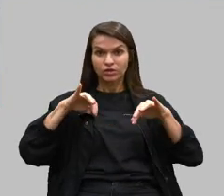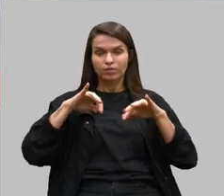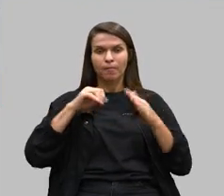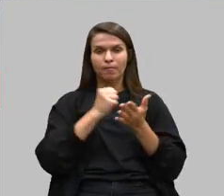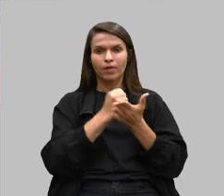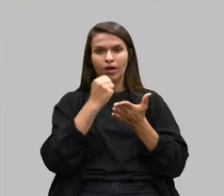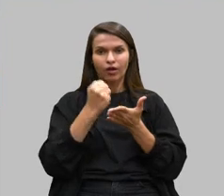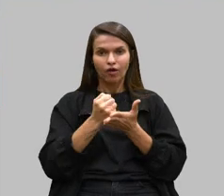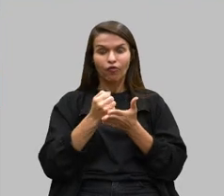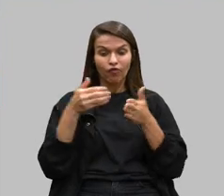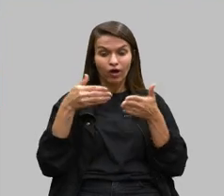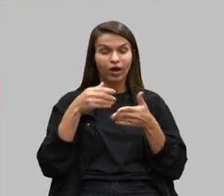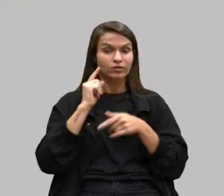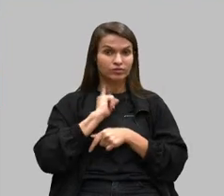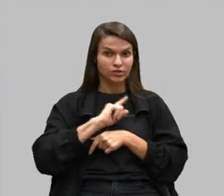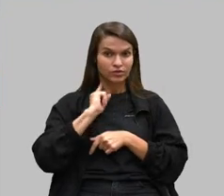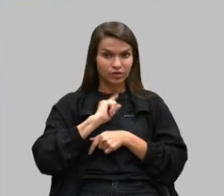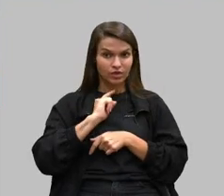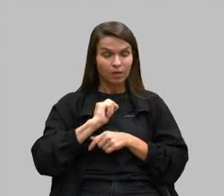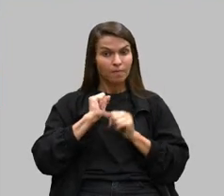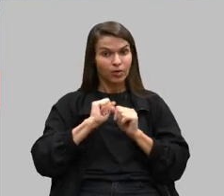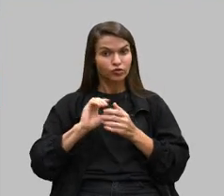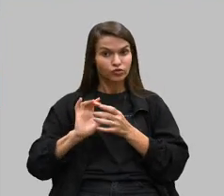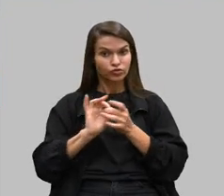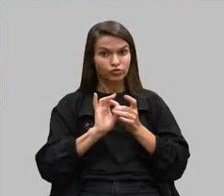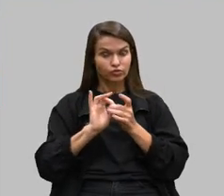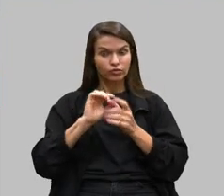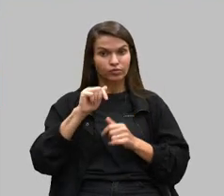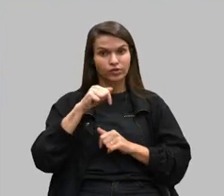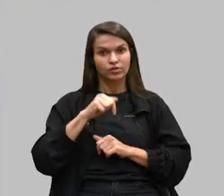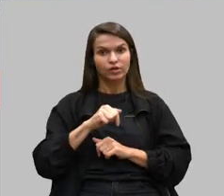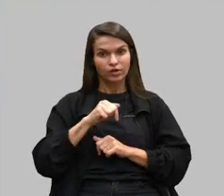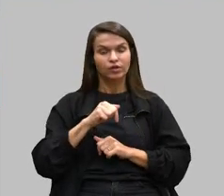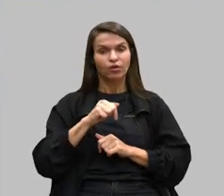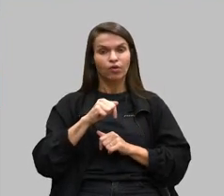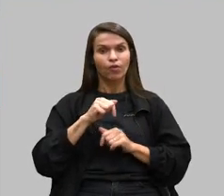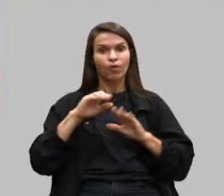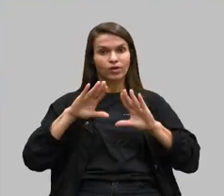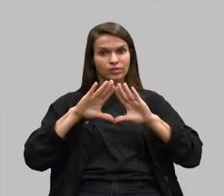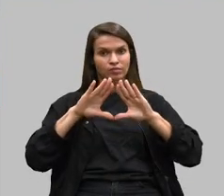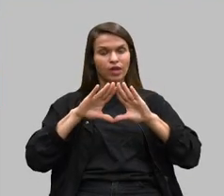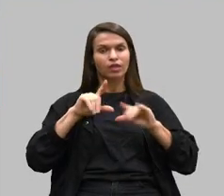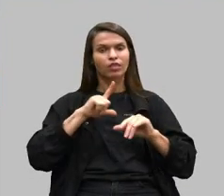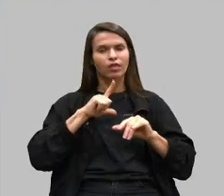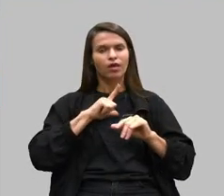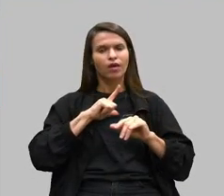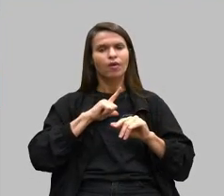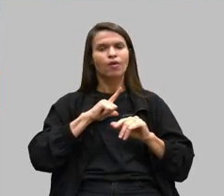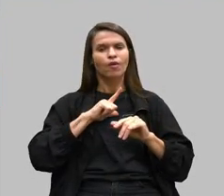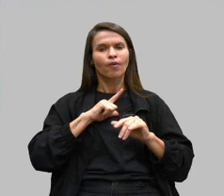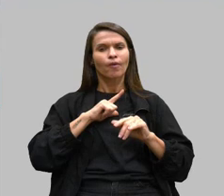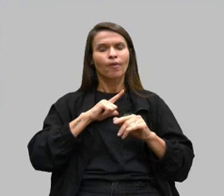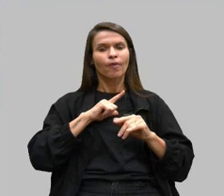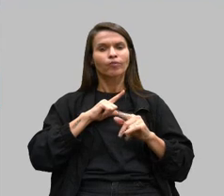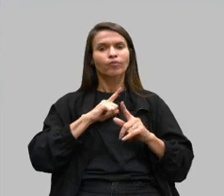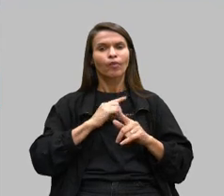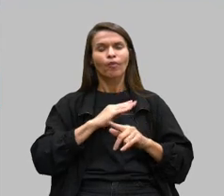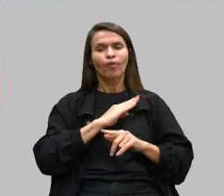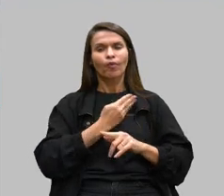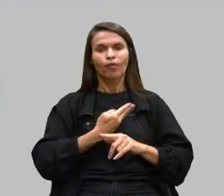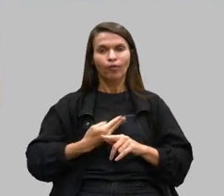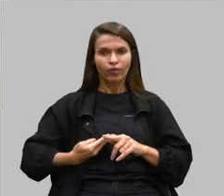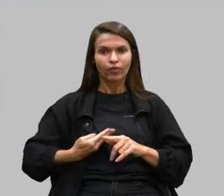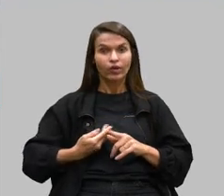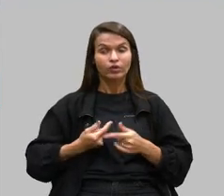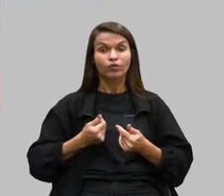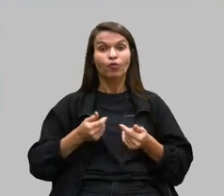Minas Gerais e que a gente possa juntamente aqui né com a Assembleia ter uma governança para alocação desses recursos nos projetos prioritários